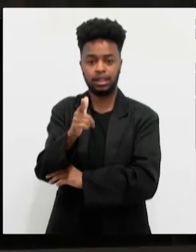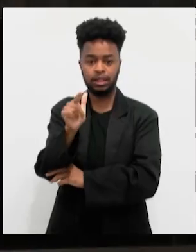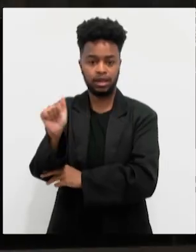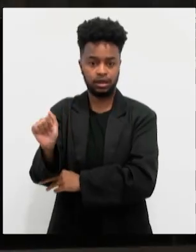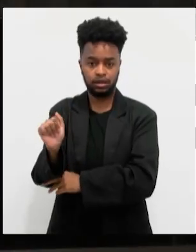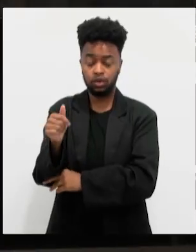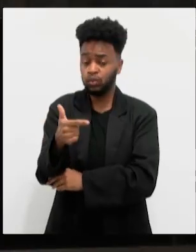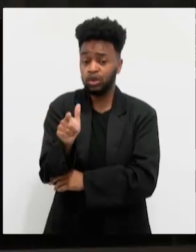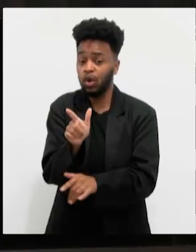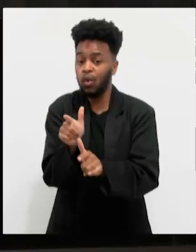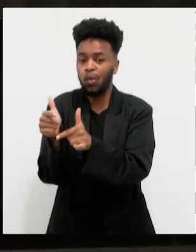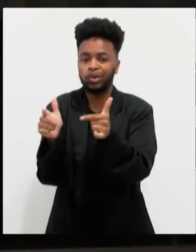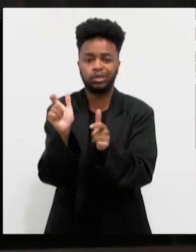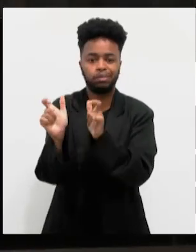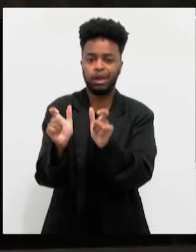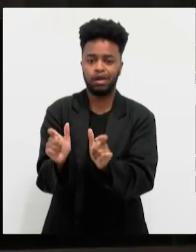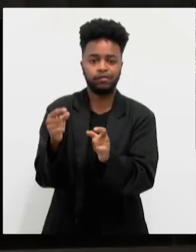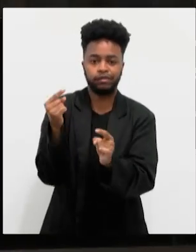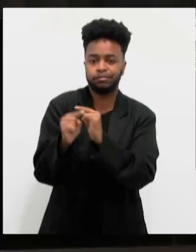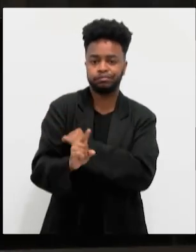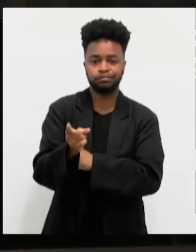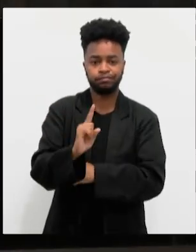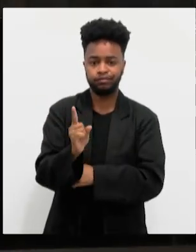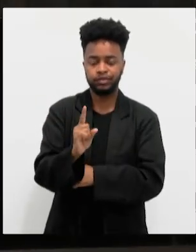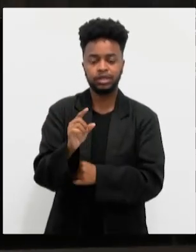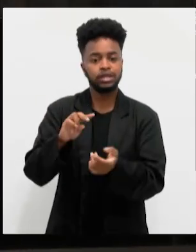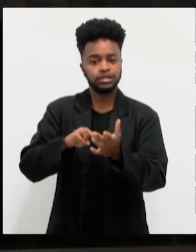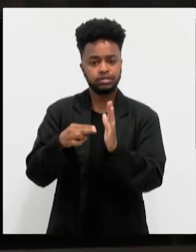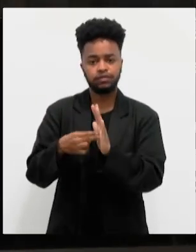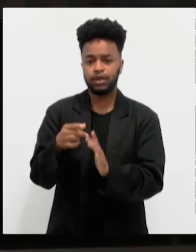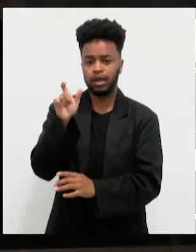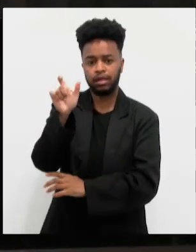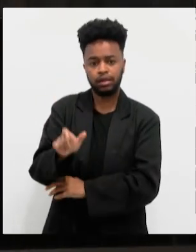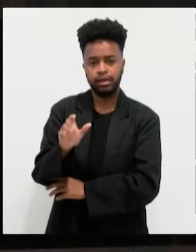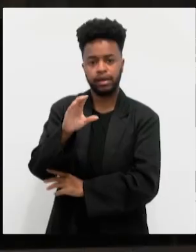há outra expressão para isso. Isto é uma